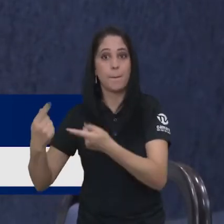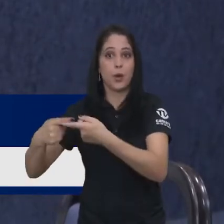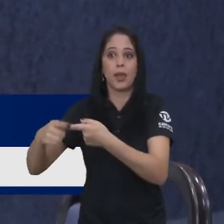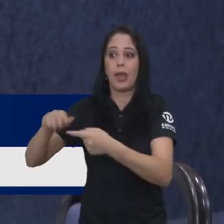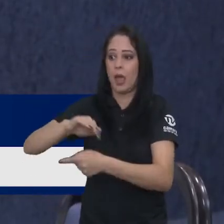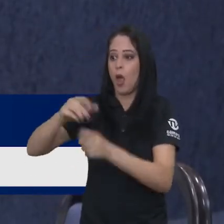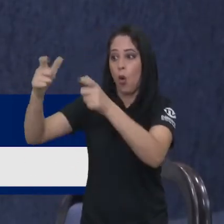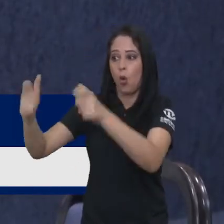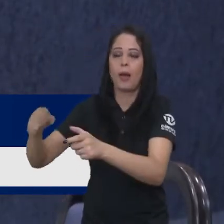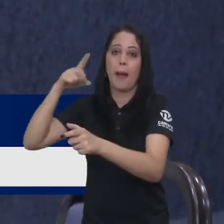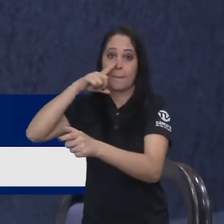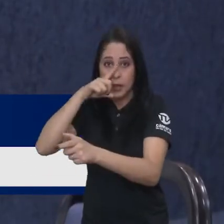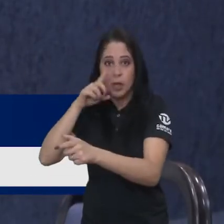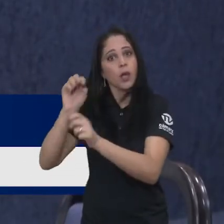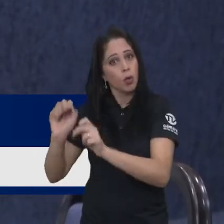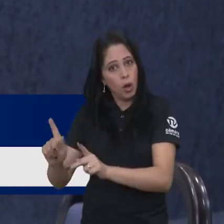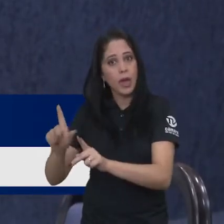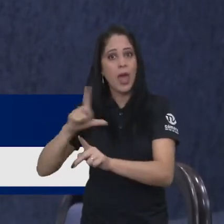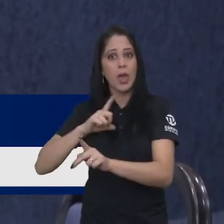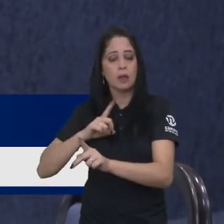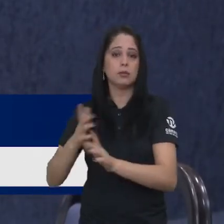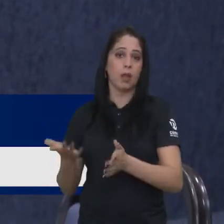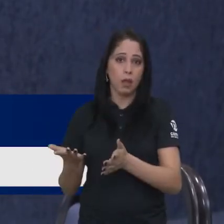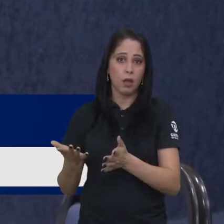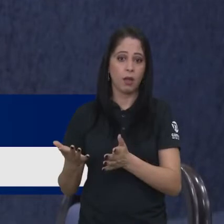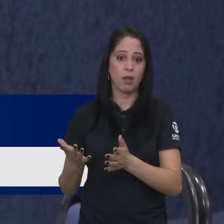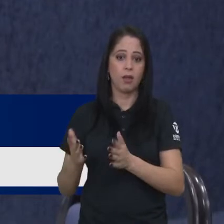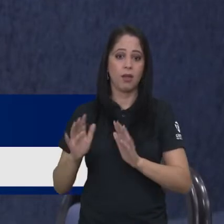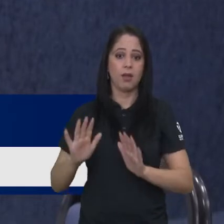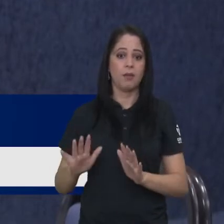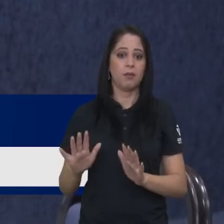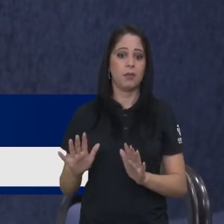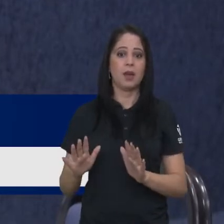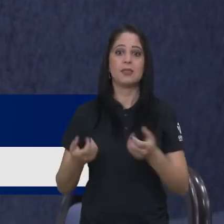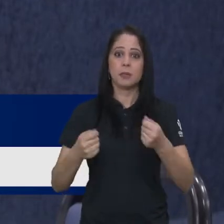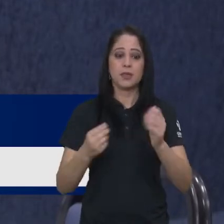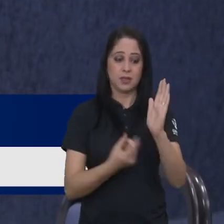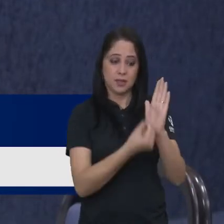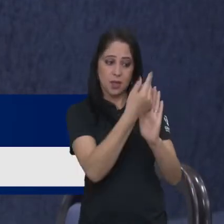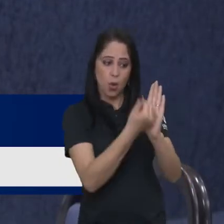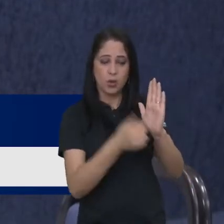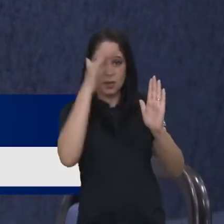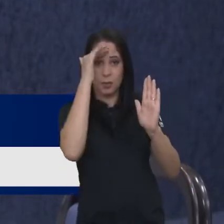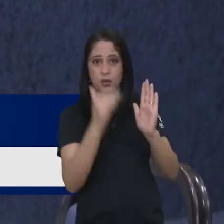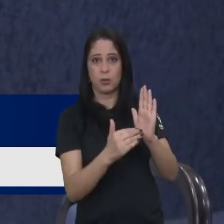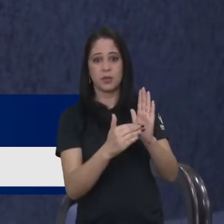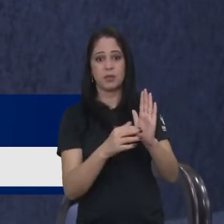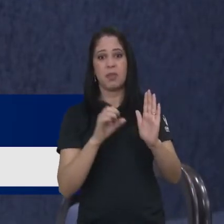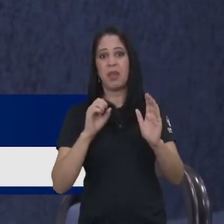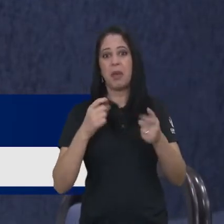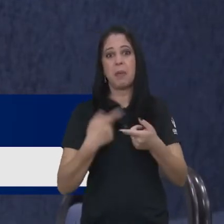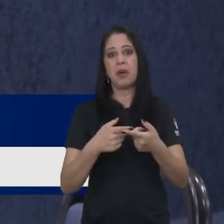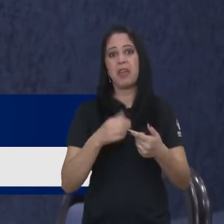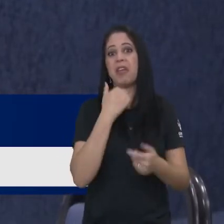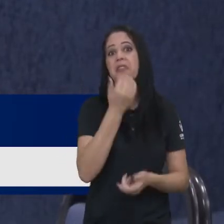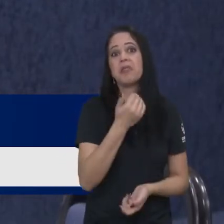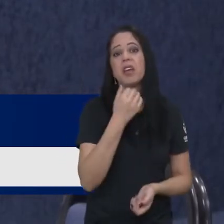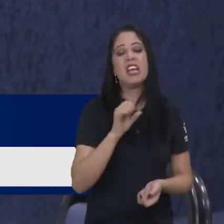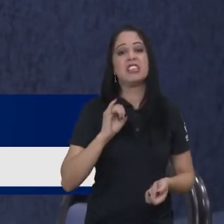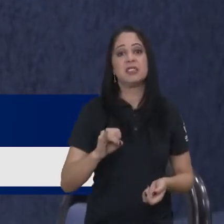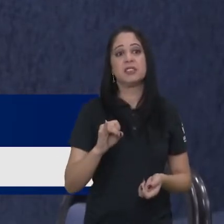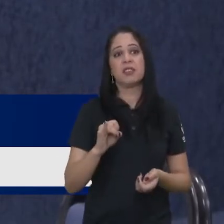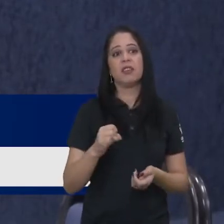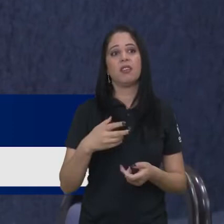do custo, mas é garantir o orçamento, porque caso não aconteça, a gente vai discutindo, vai